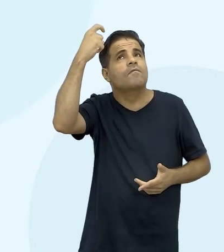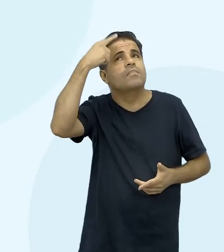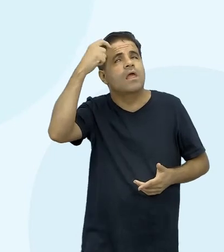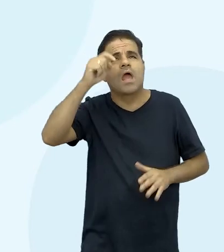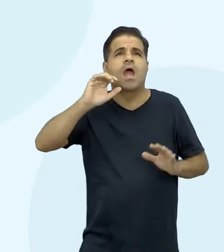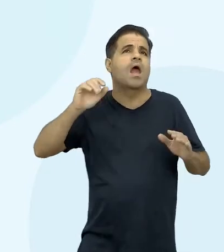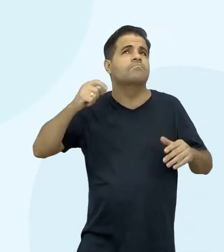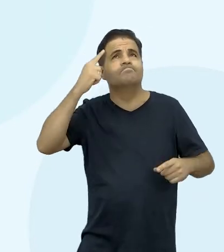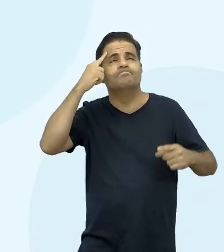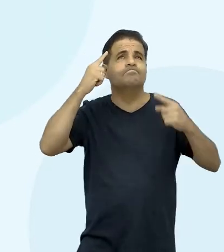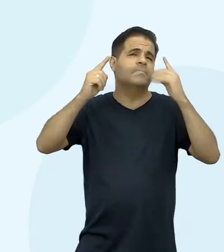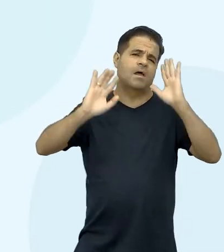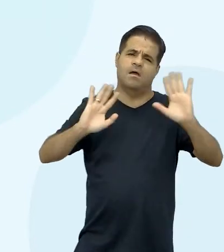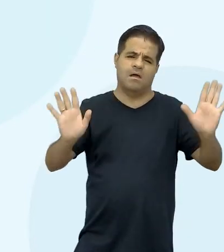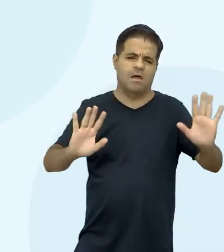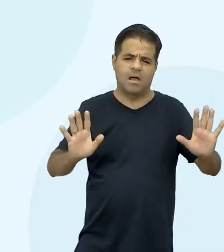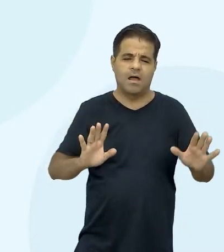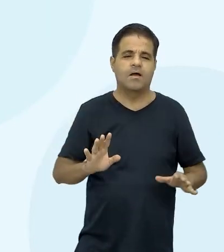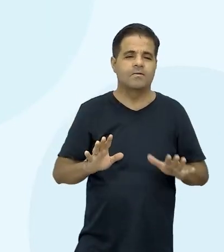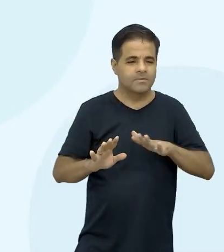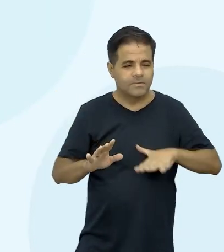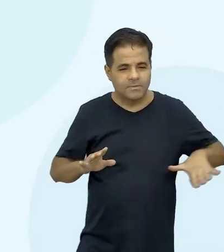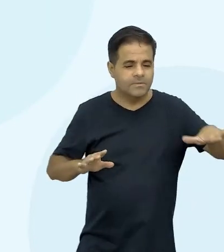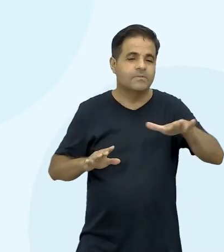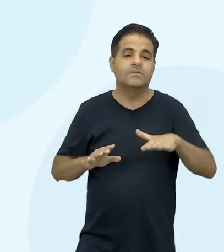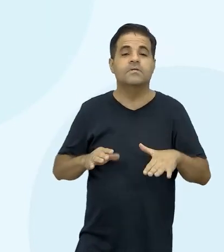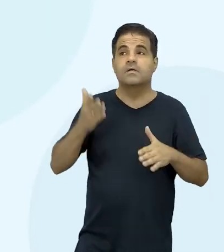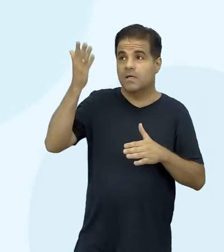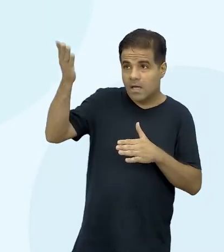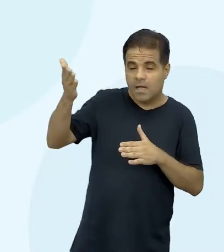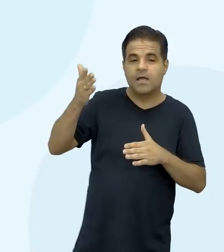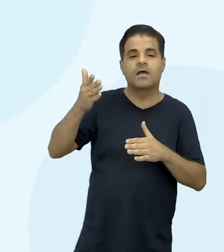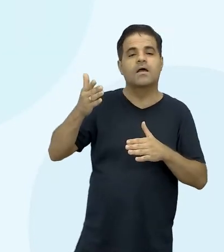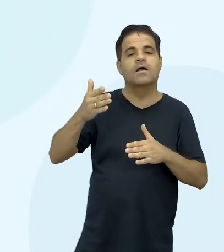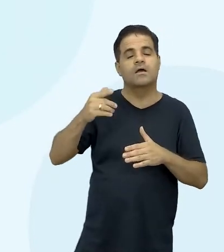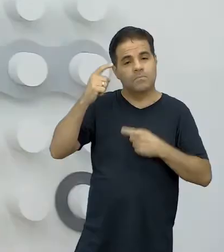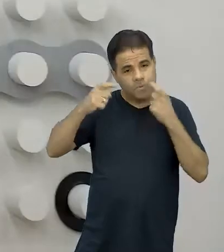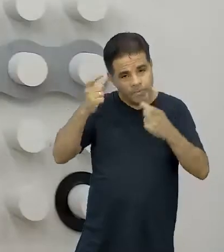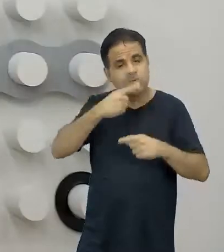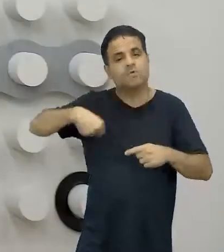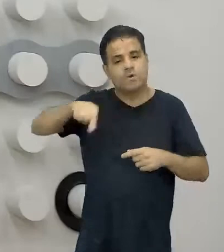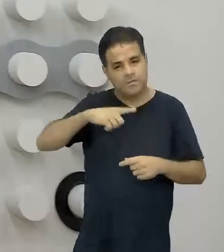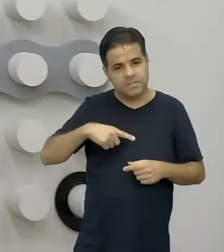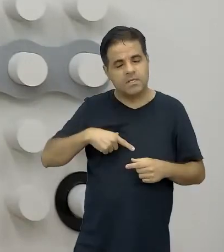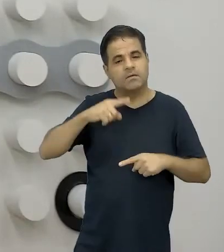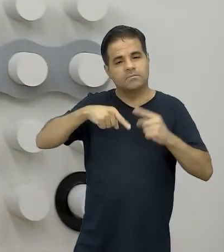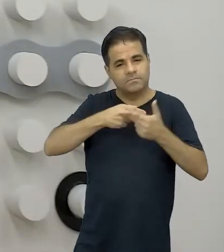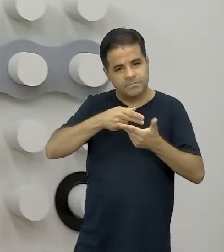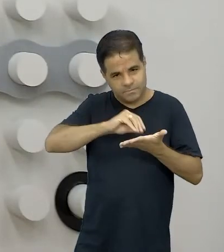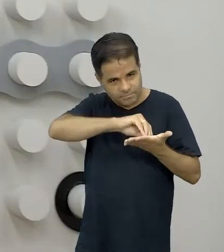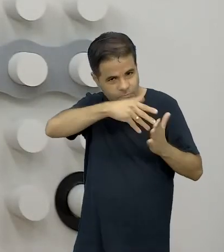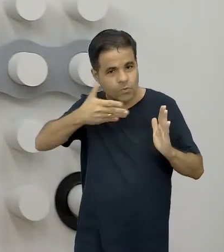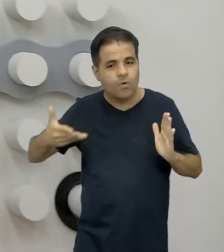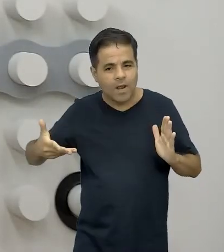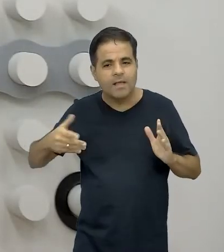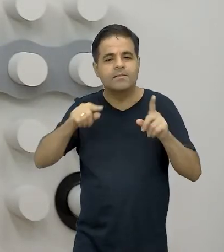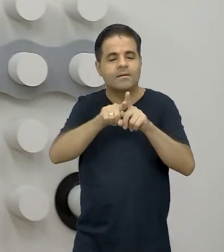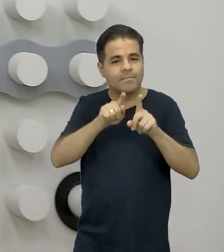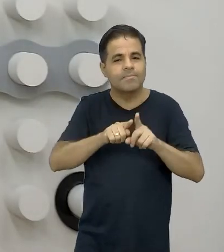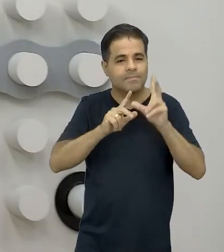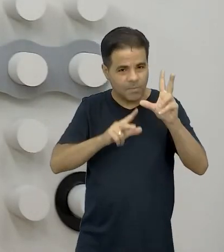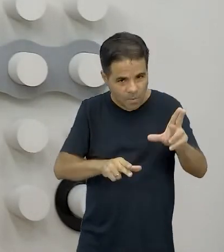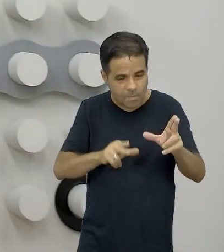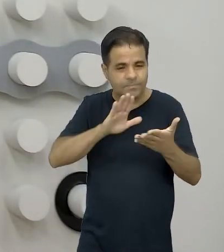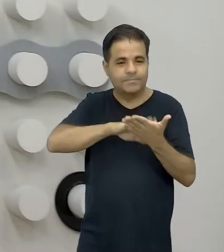cabeça, do nada, nem nada disso. E essa é uma preocupação também que a gente tem nesse componente curricular. Então, da